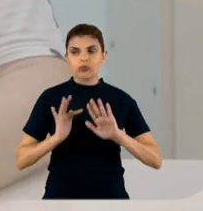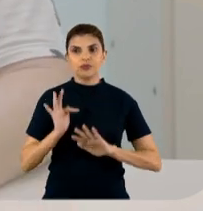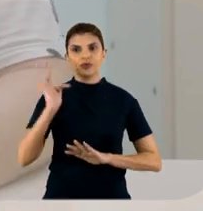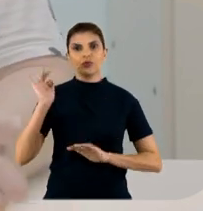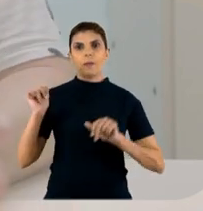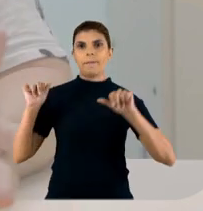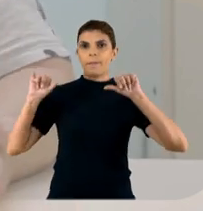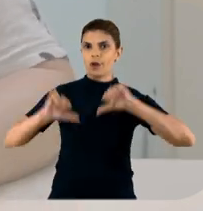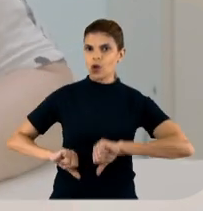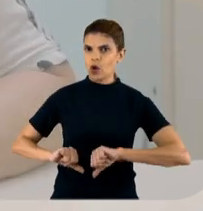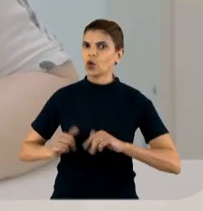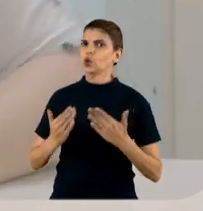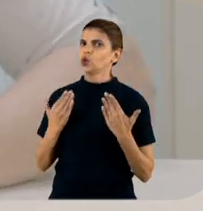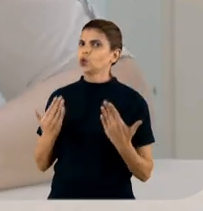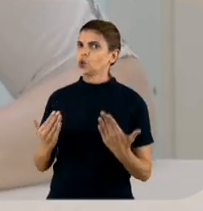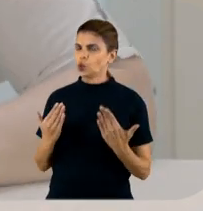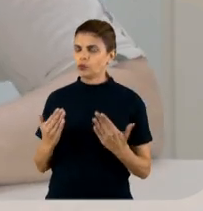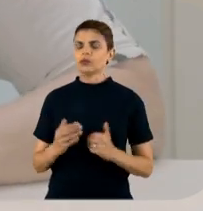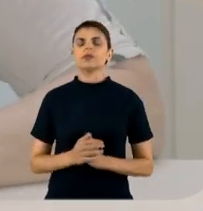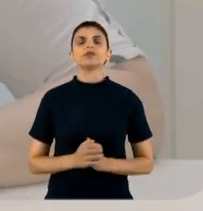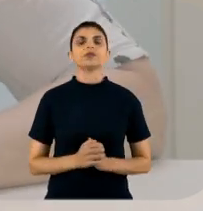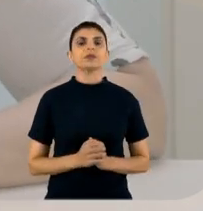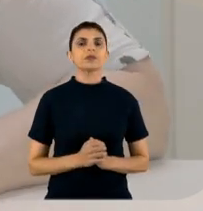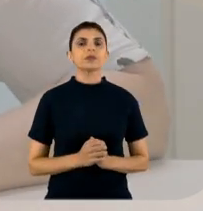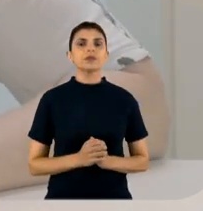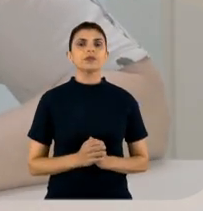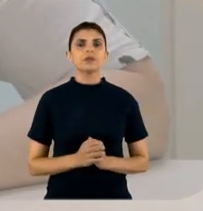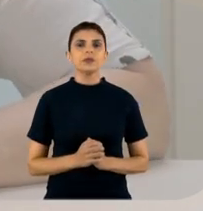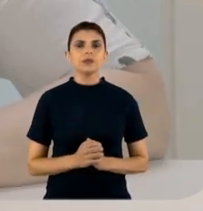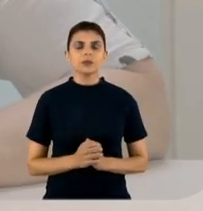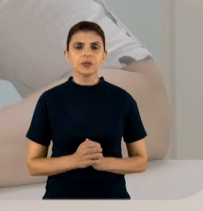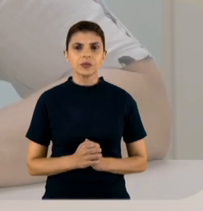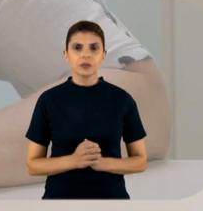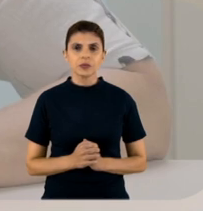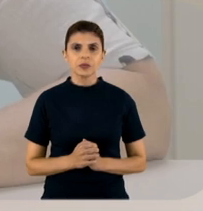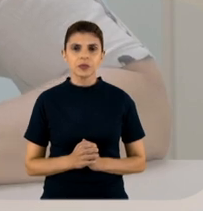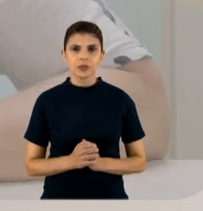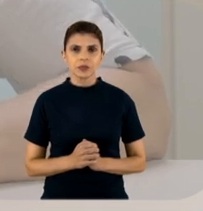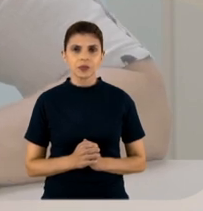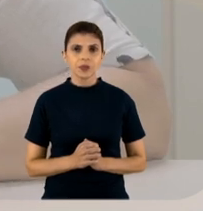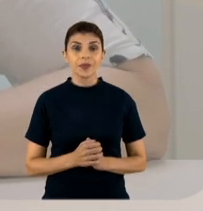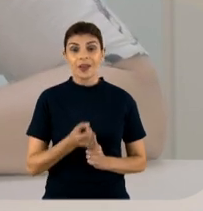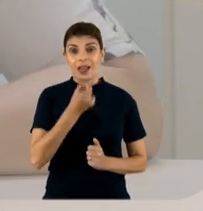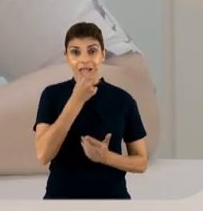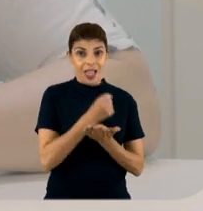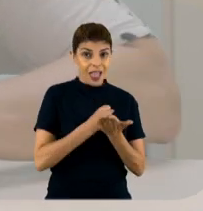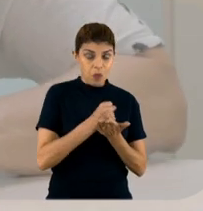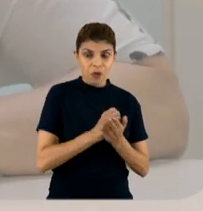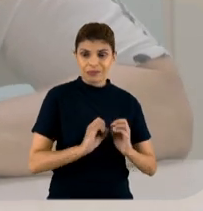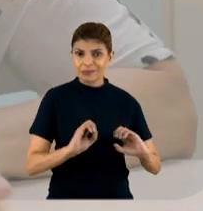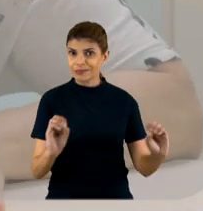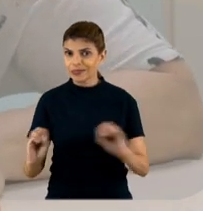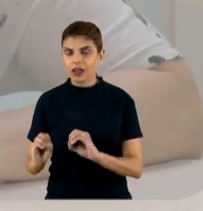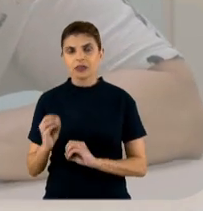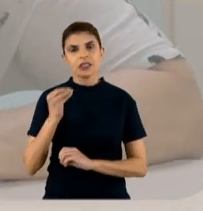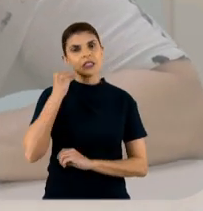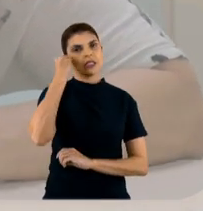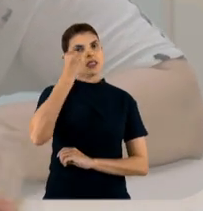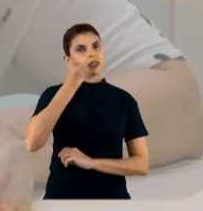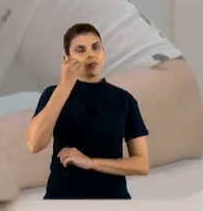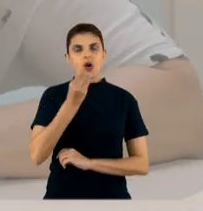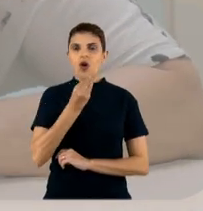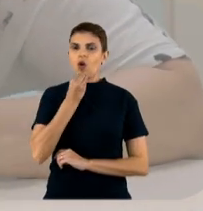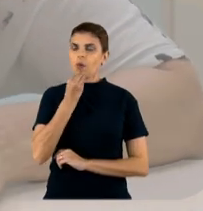pior né mais duvidoso mas eh ao as drogas que você não tem nenhuma experiência